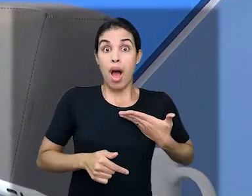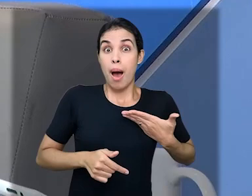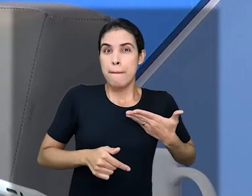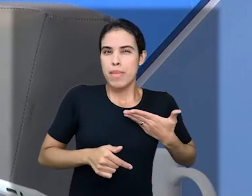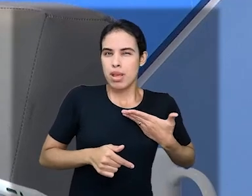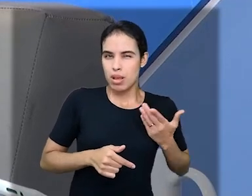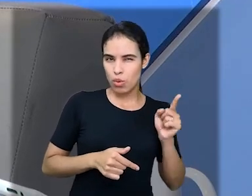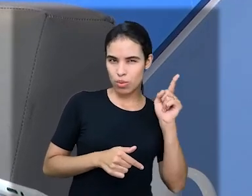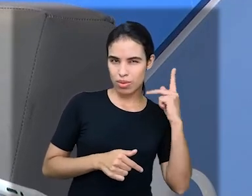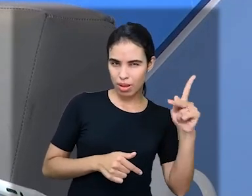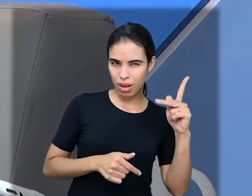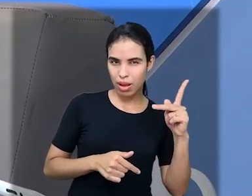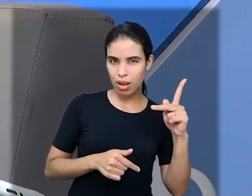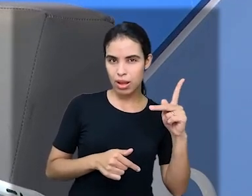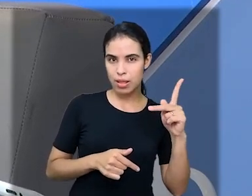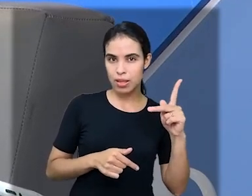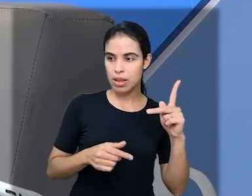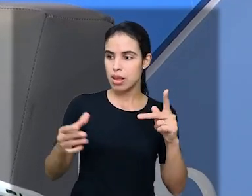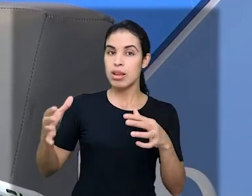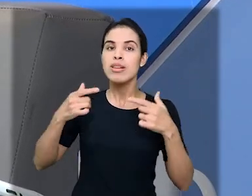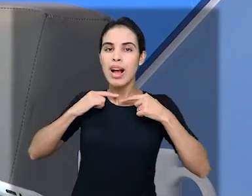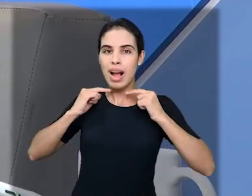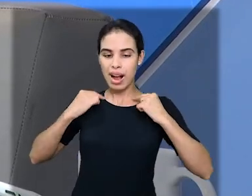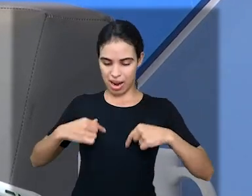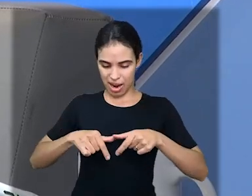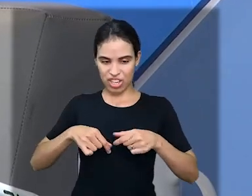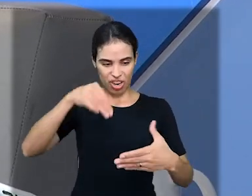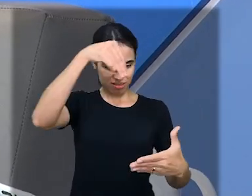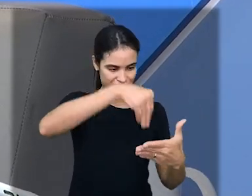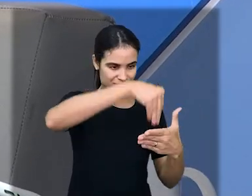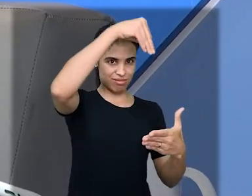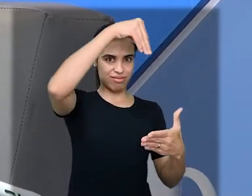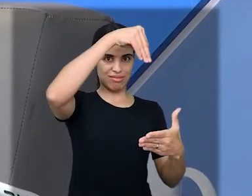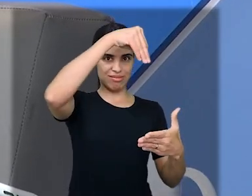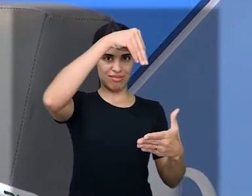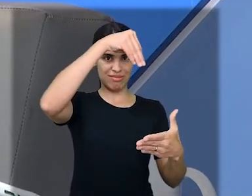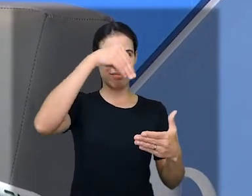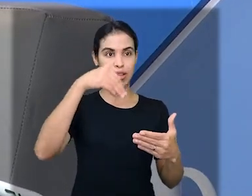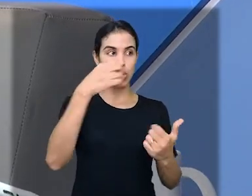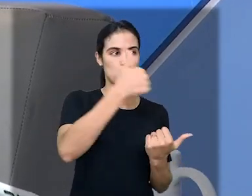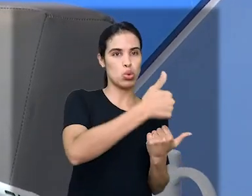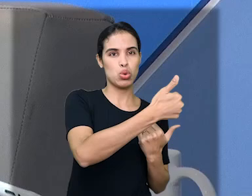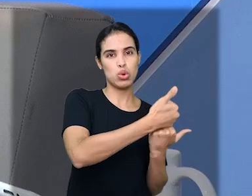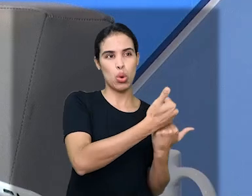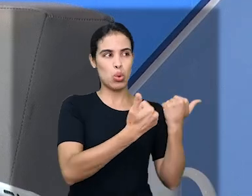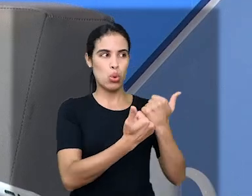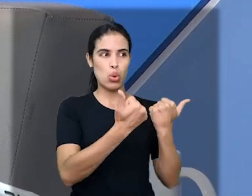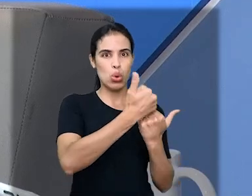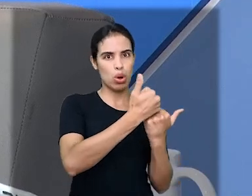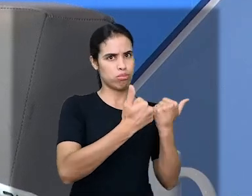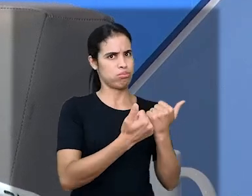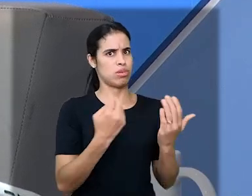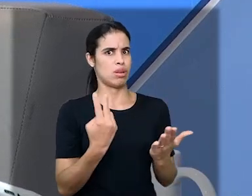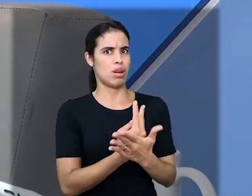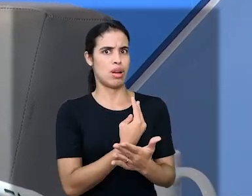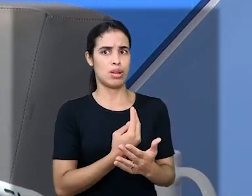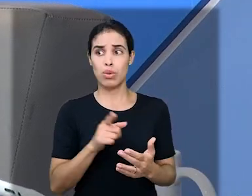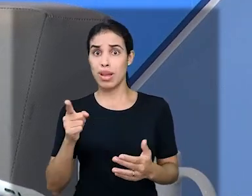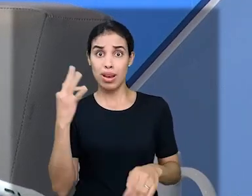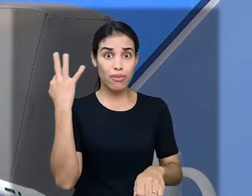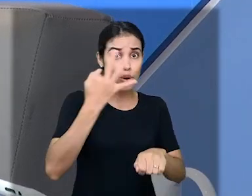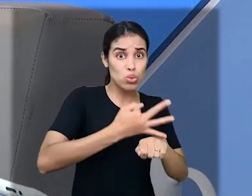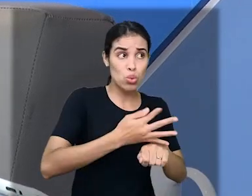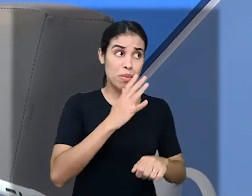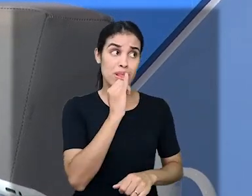um colega vai, bate o ponto para ele, e aí tem esse revezamento. Isso é ato de improbidade. Porque se ele faltou e